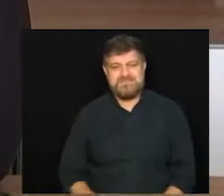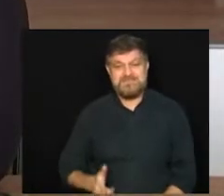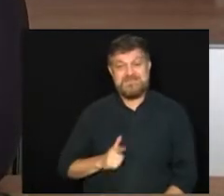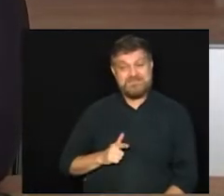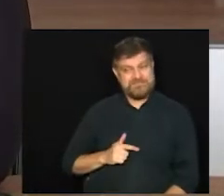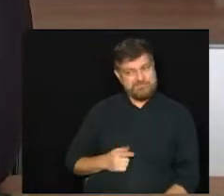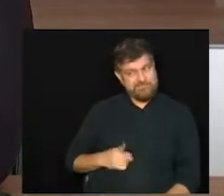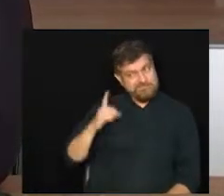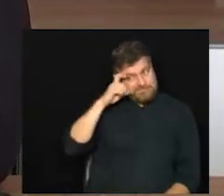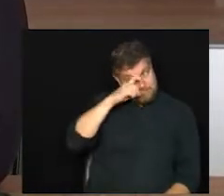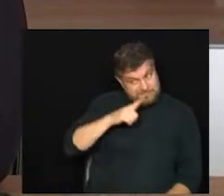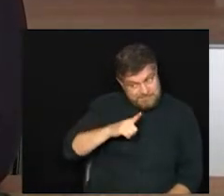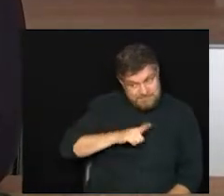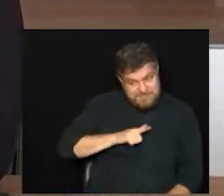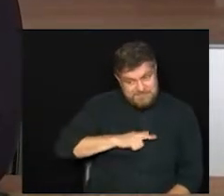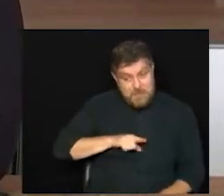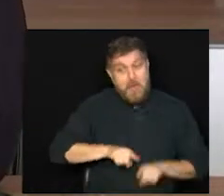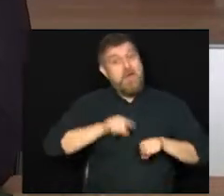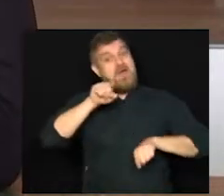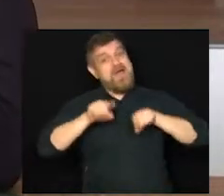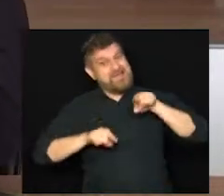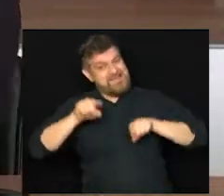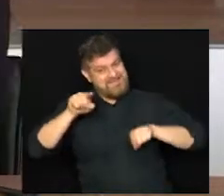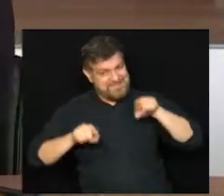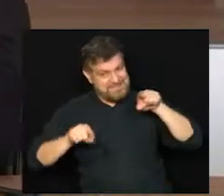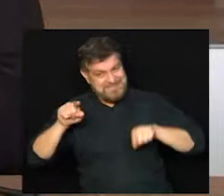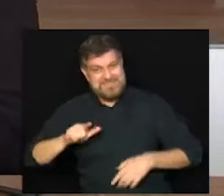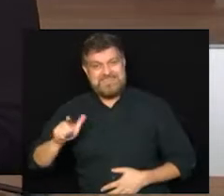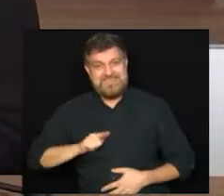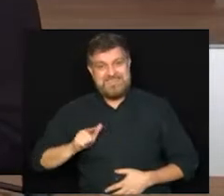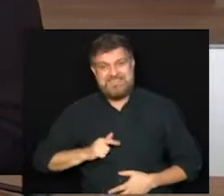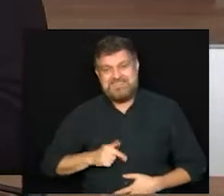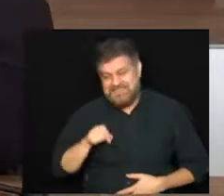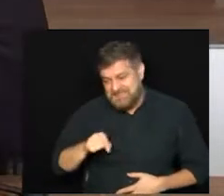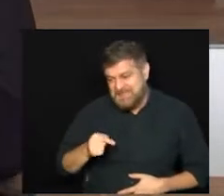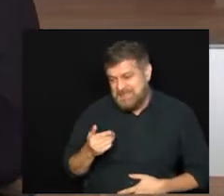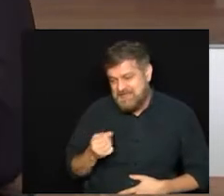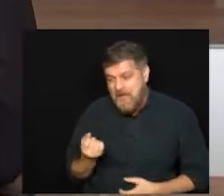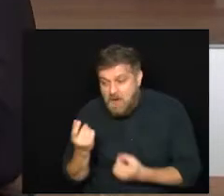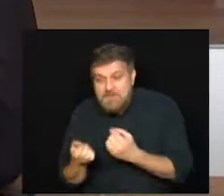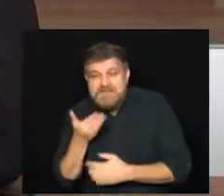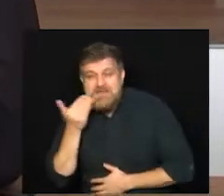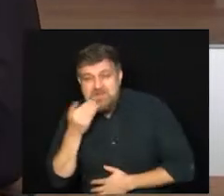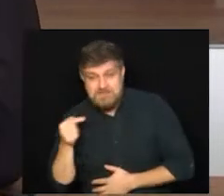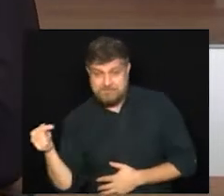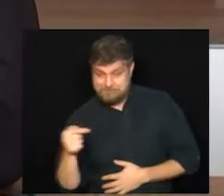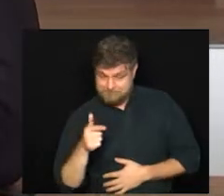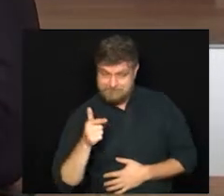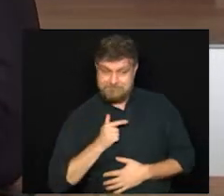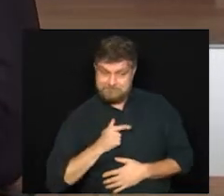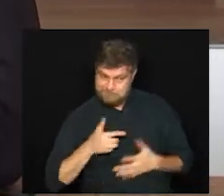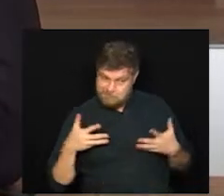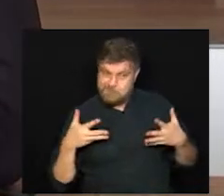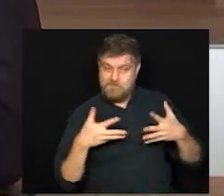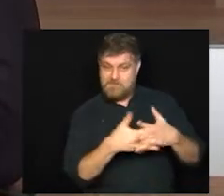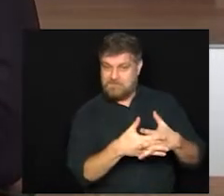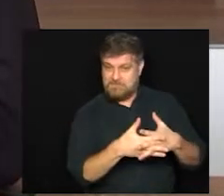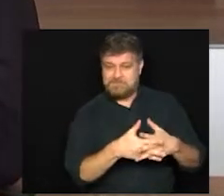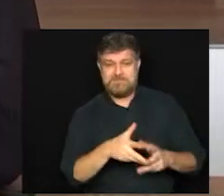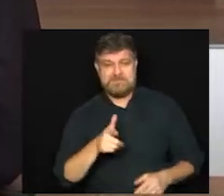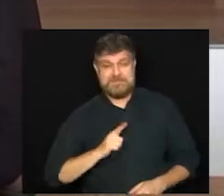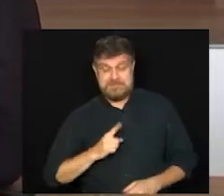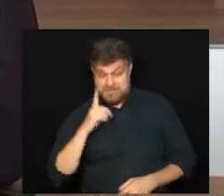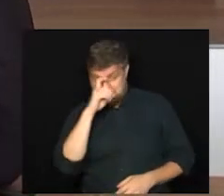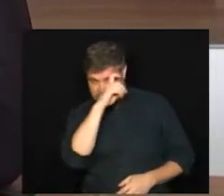nem tanto? Olha, varia. Tem declarações muito fáceis e tem declarações mais complexas, né? Por